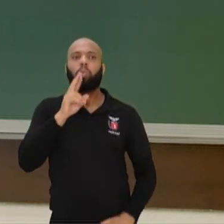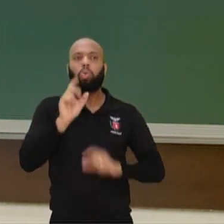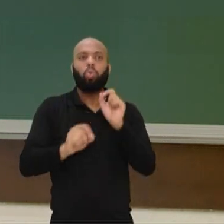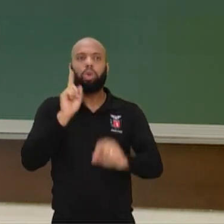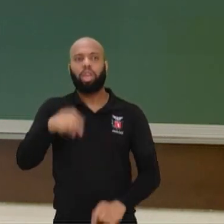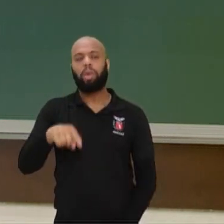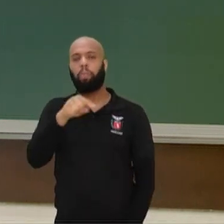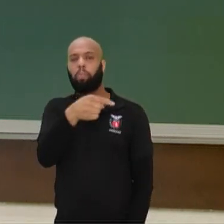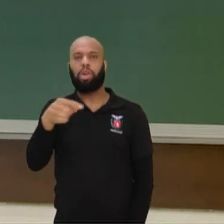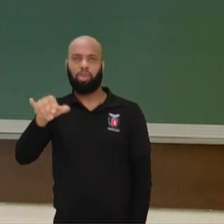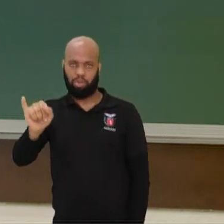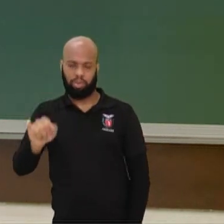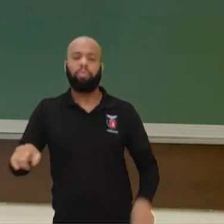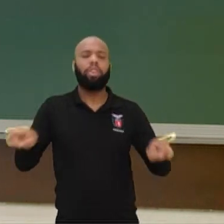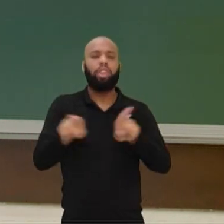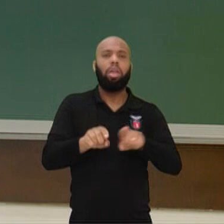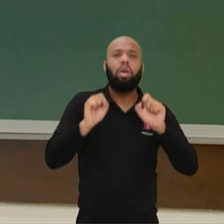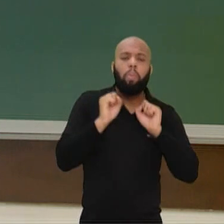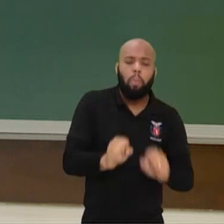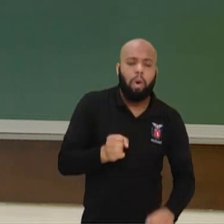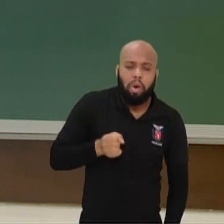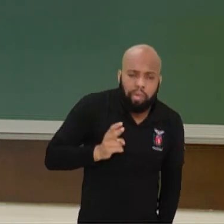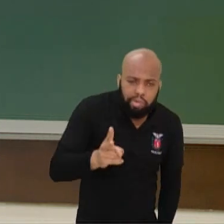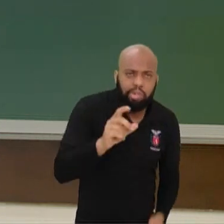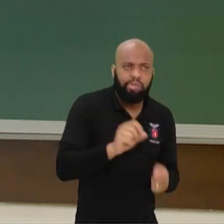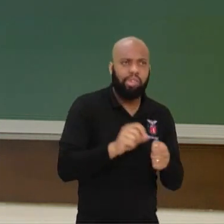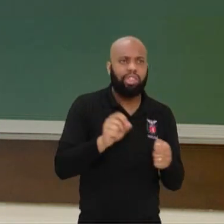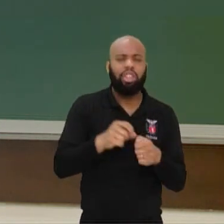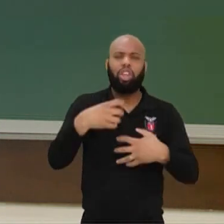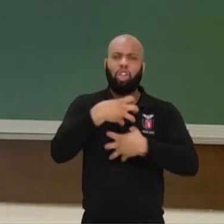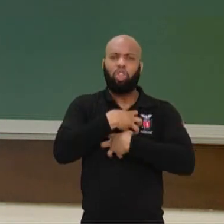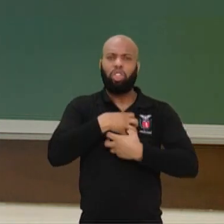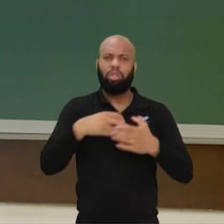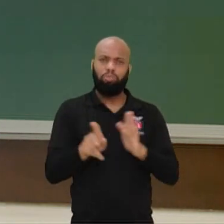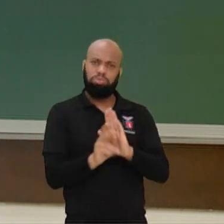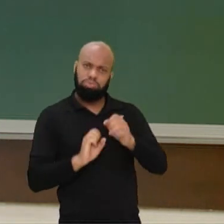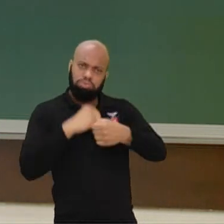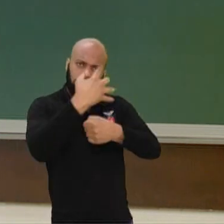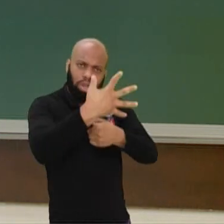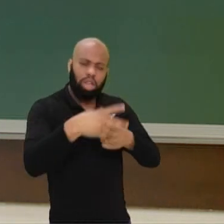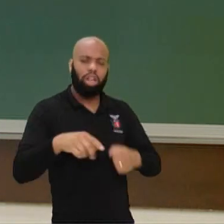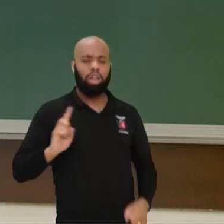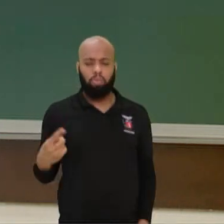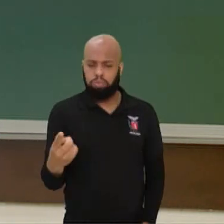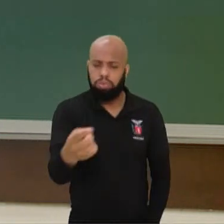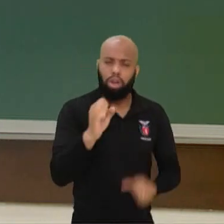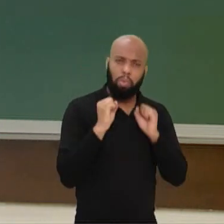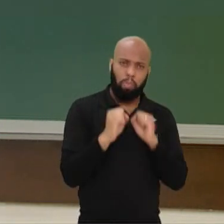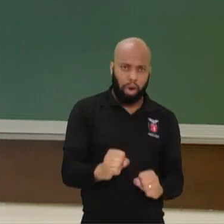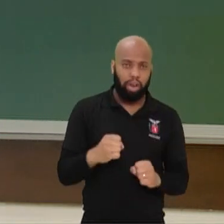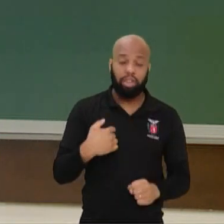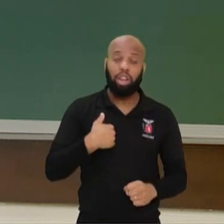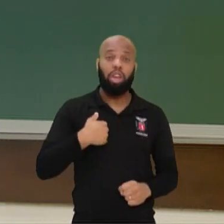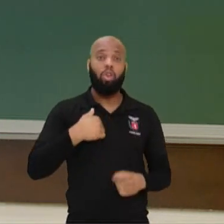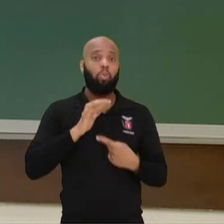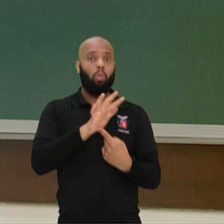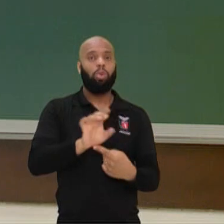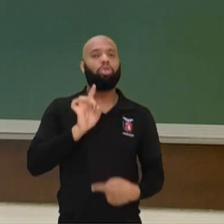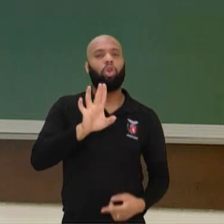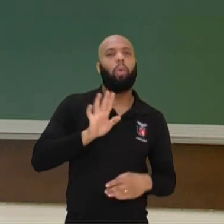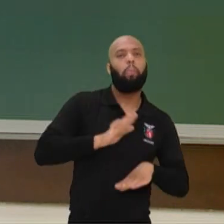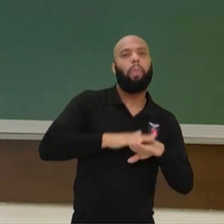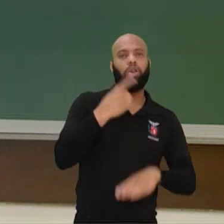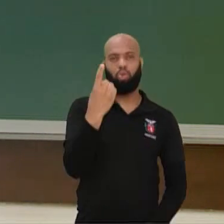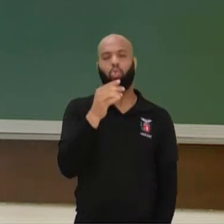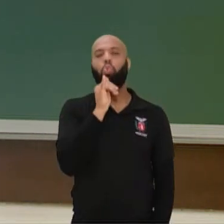i. Nós podemos continuar fazendo essa potenciação de forma infinita. Eu vou apresentar para vocês só mais